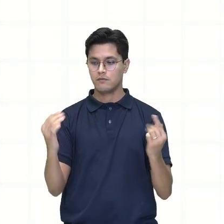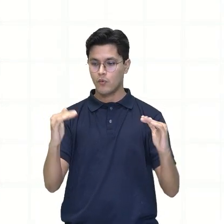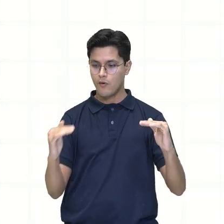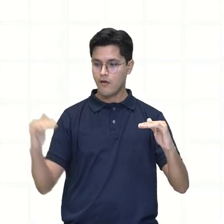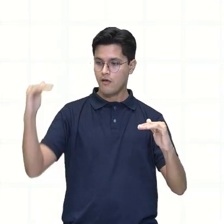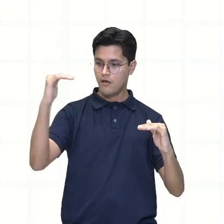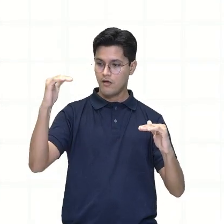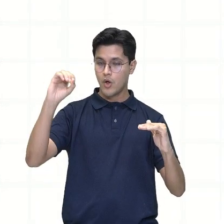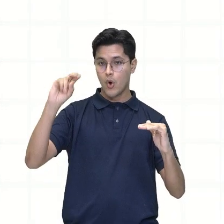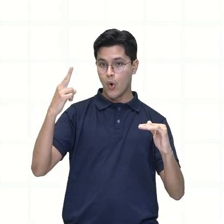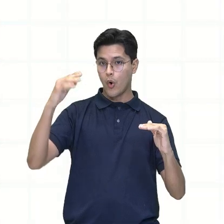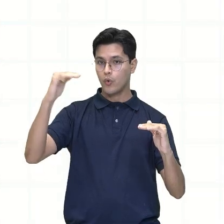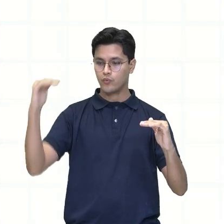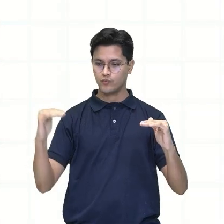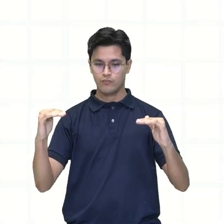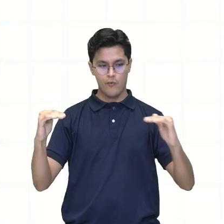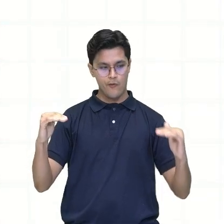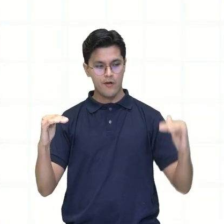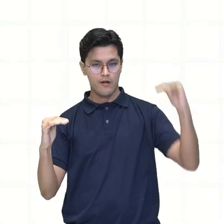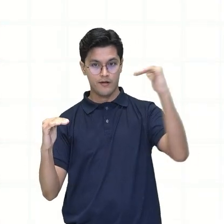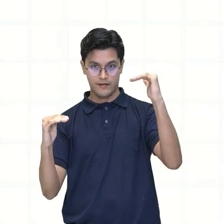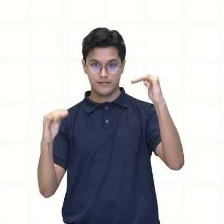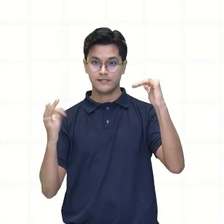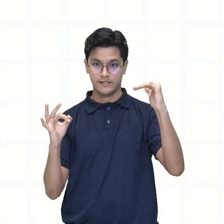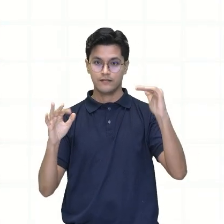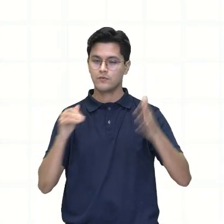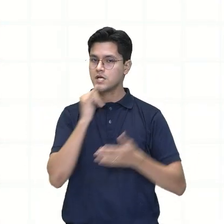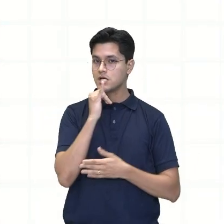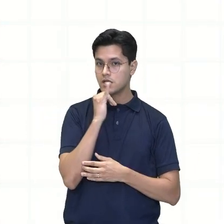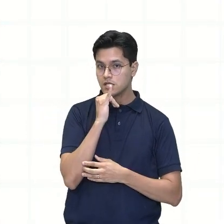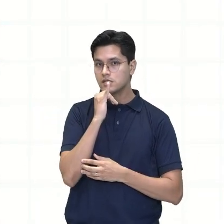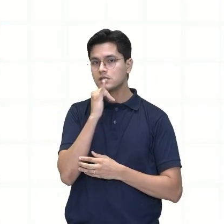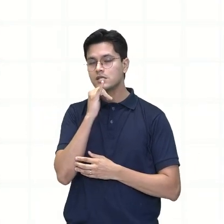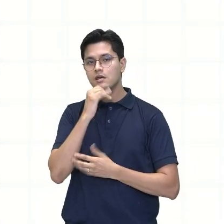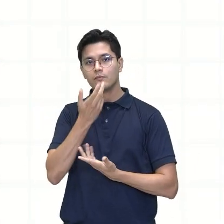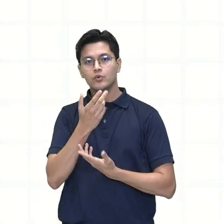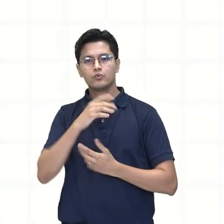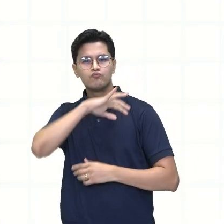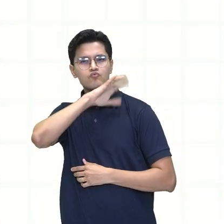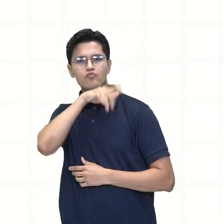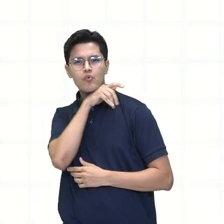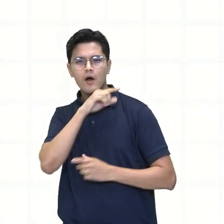quê? Superior a outro. Olha, os tigres são mais